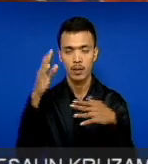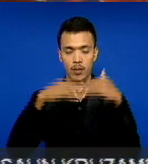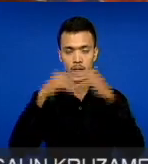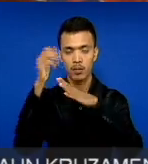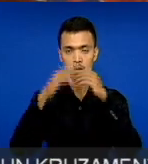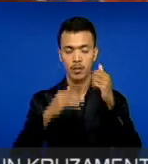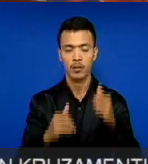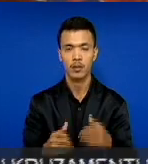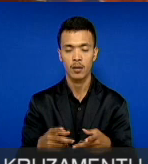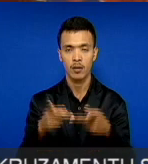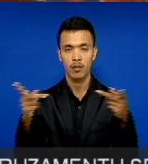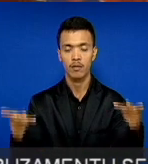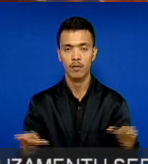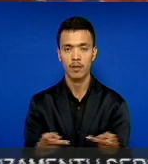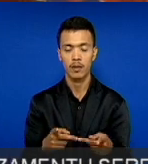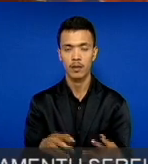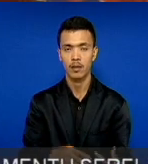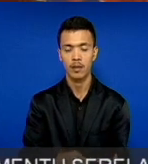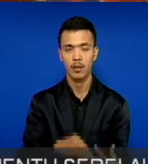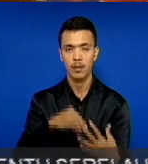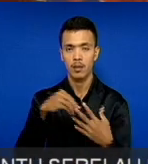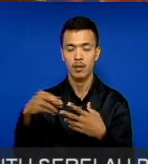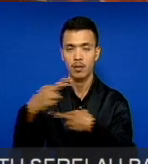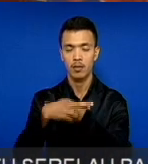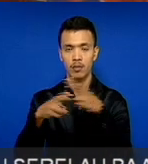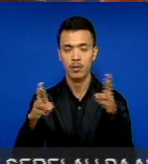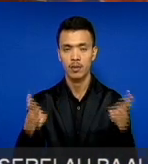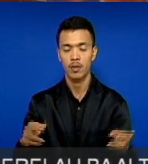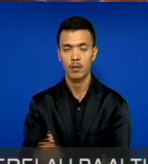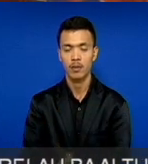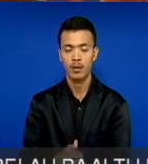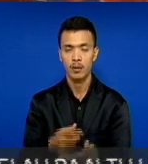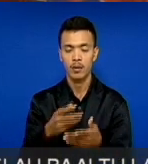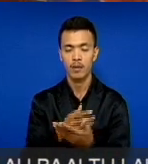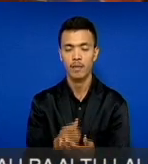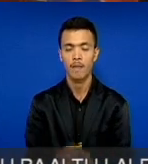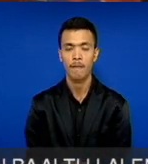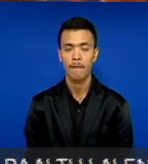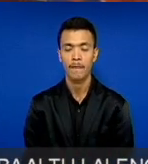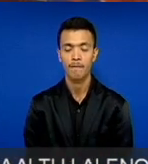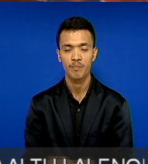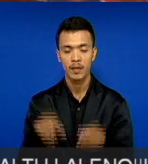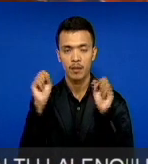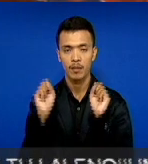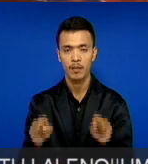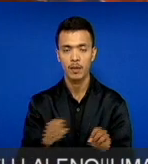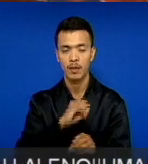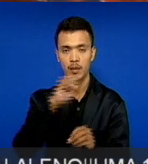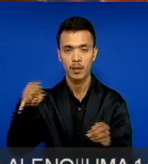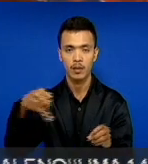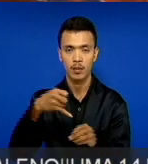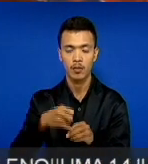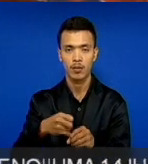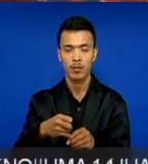construção Fati Ruma, Liliu, Salão, né, facilidade e bele acomoda e tem